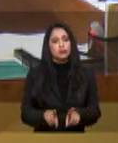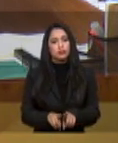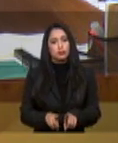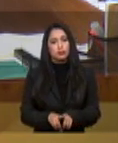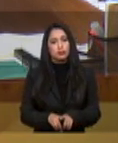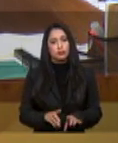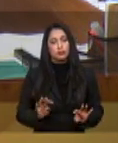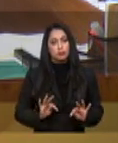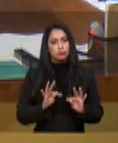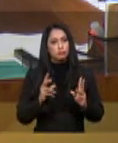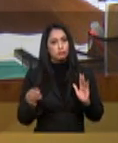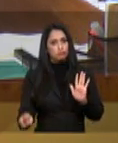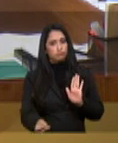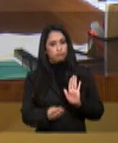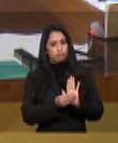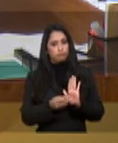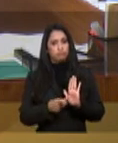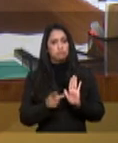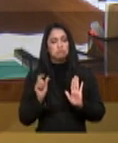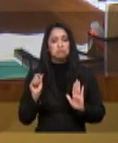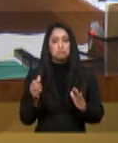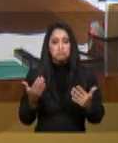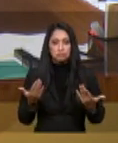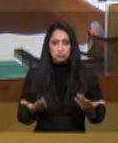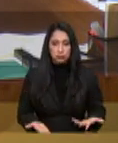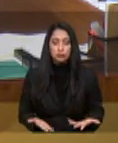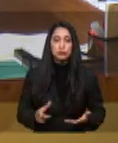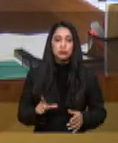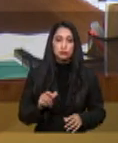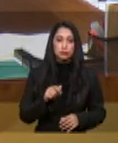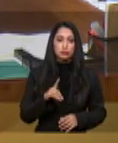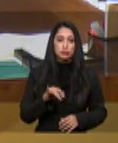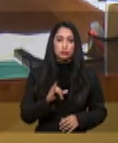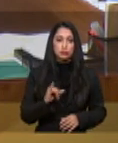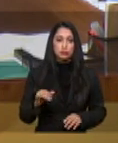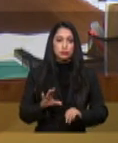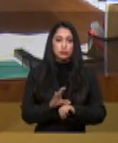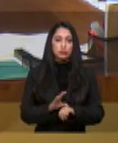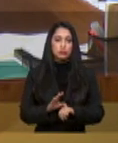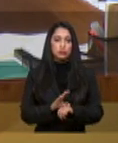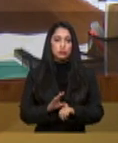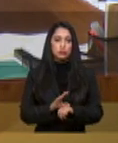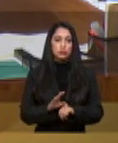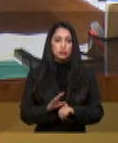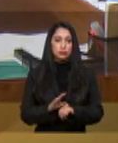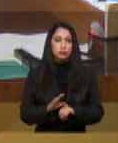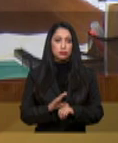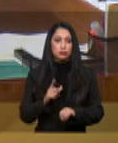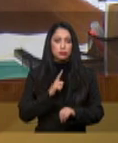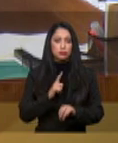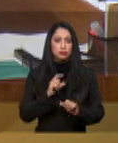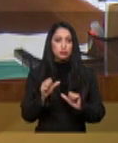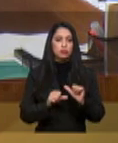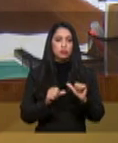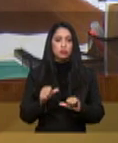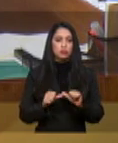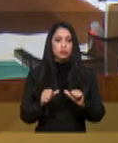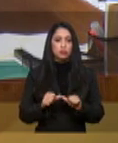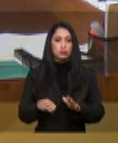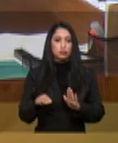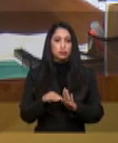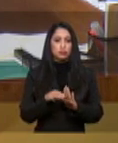ato referendado, pelo que já não cabe se indicar na presente ADIM a constitucionalidade dos pressupostos de adição de uma medida provisória